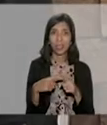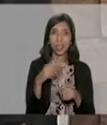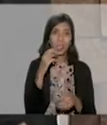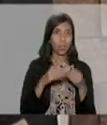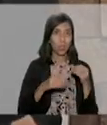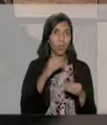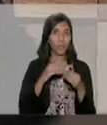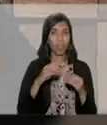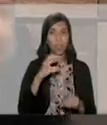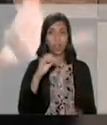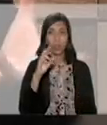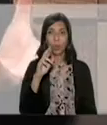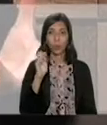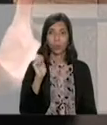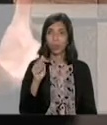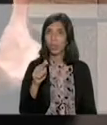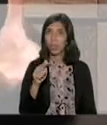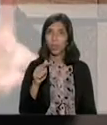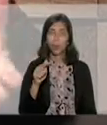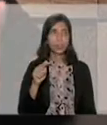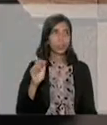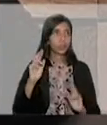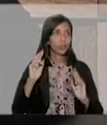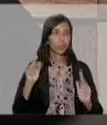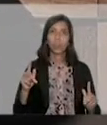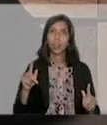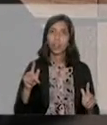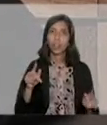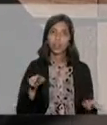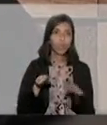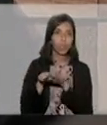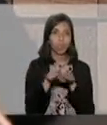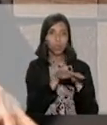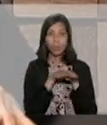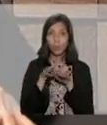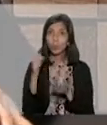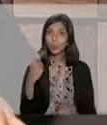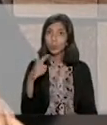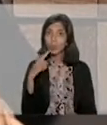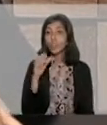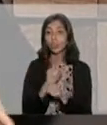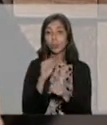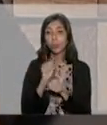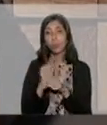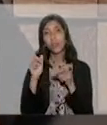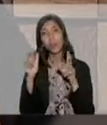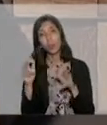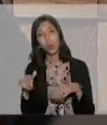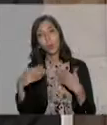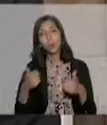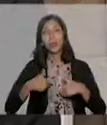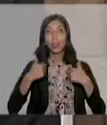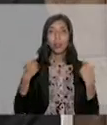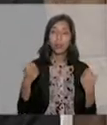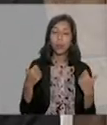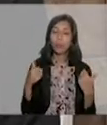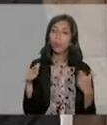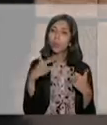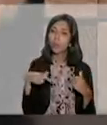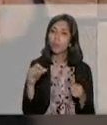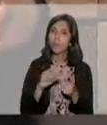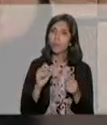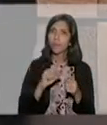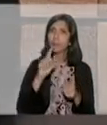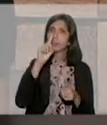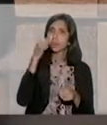porque Cordel foi tão fora do padrão que se esperava que fosse aquilo ou mais, né? Pra gente